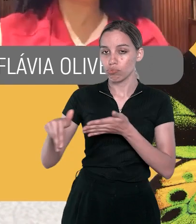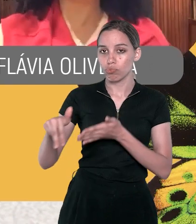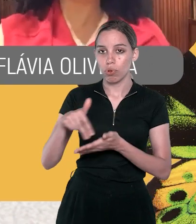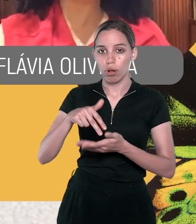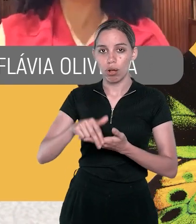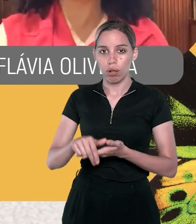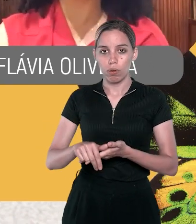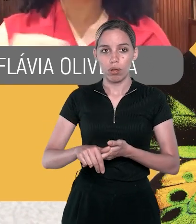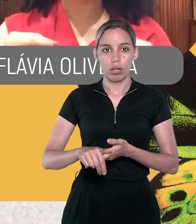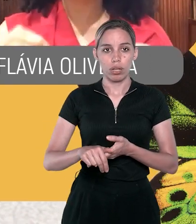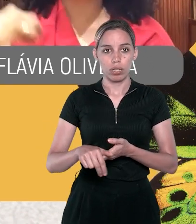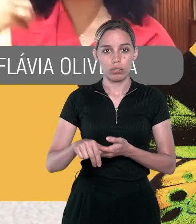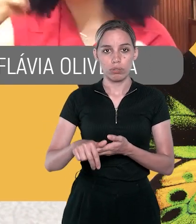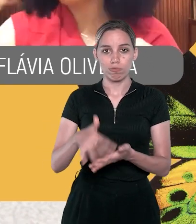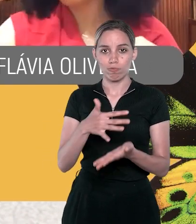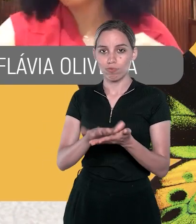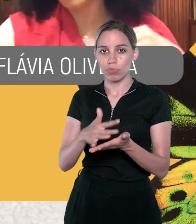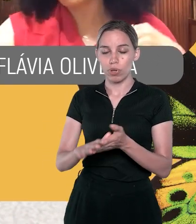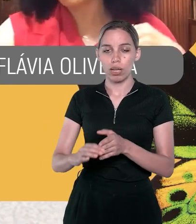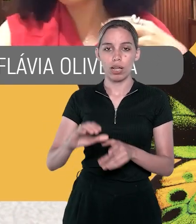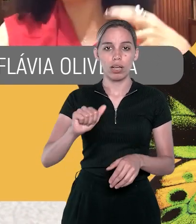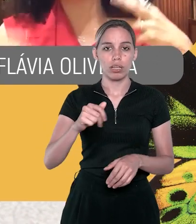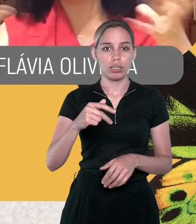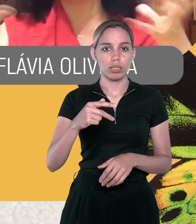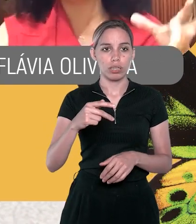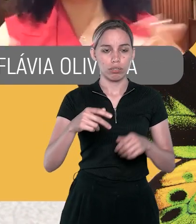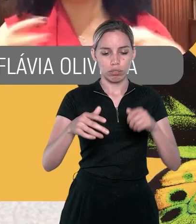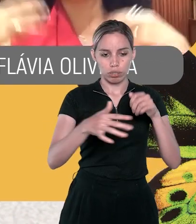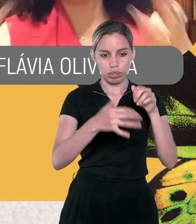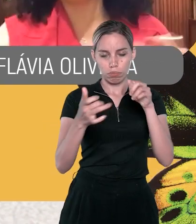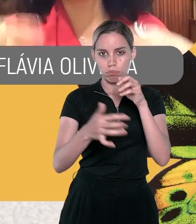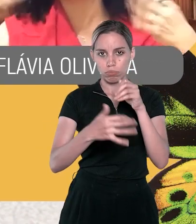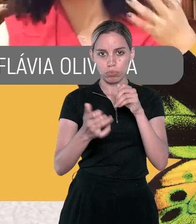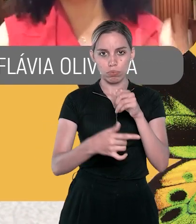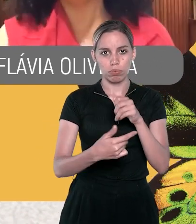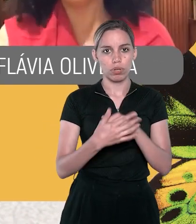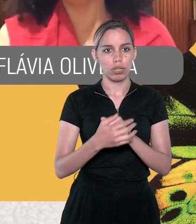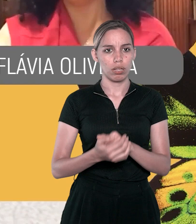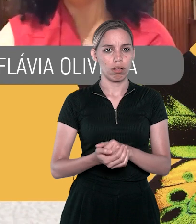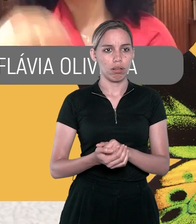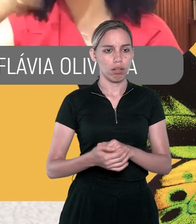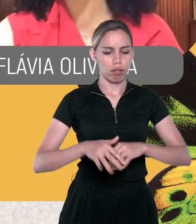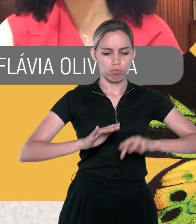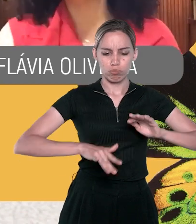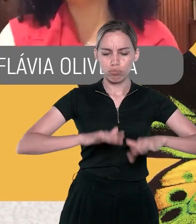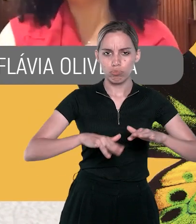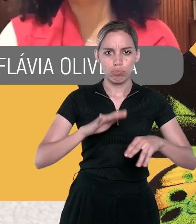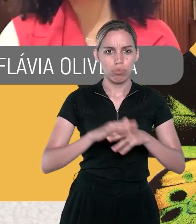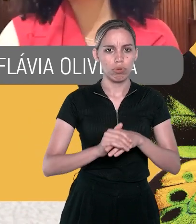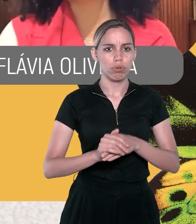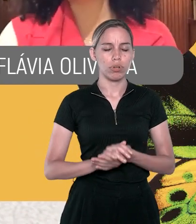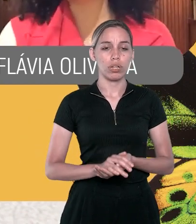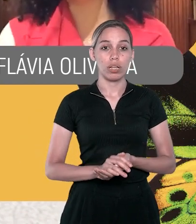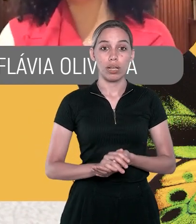a capoeira, a macumba, né? O candomblé e os tambores que deram